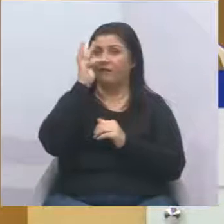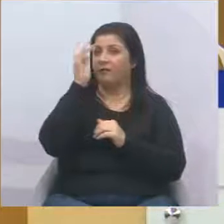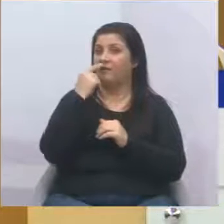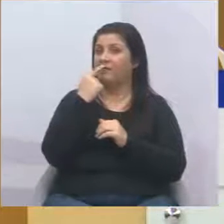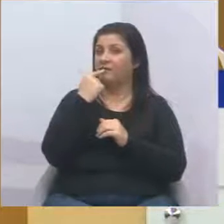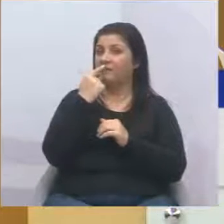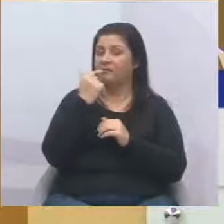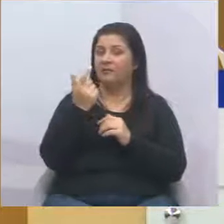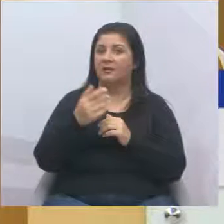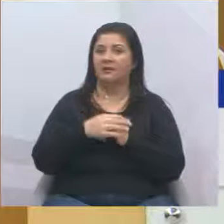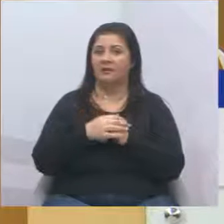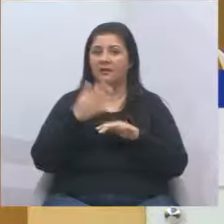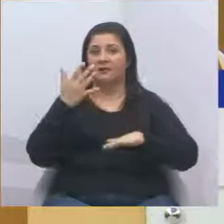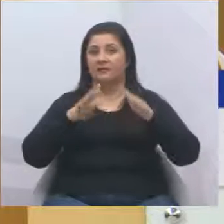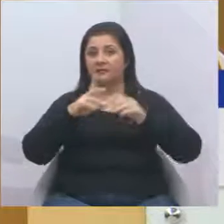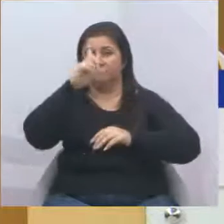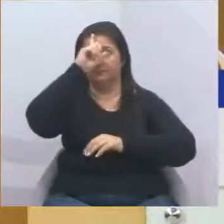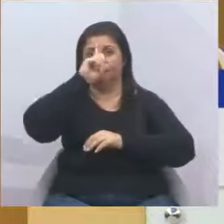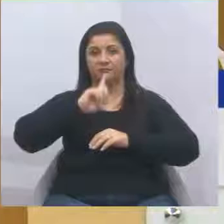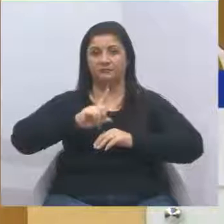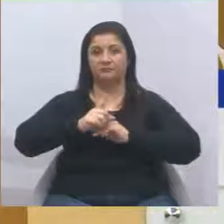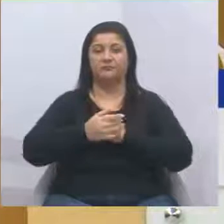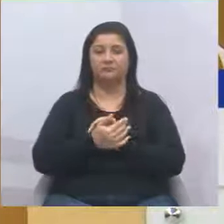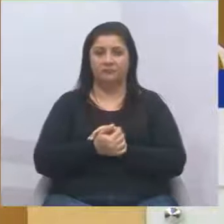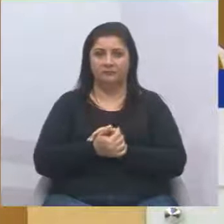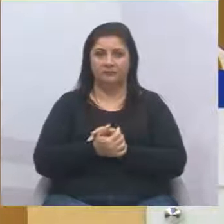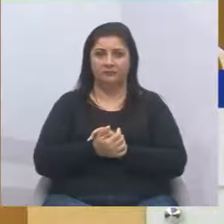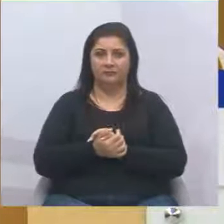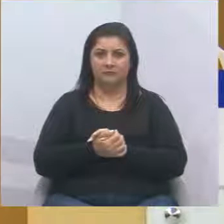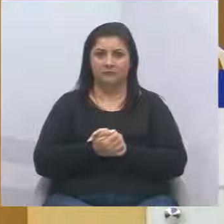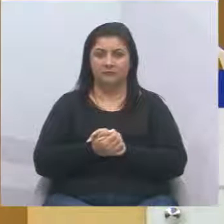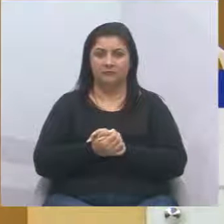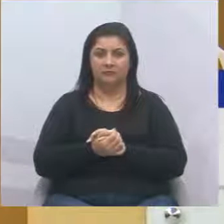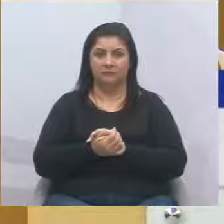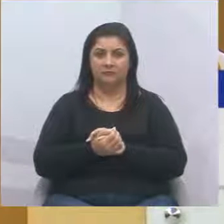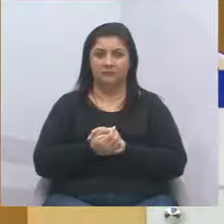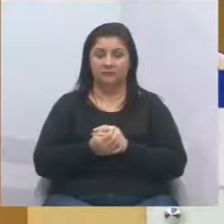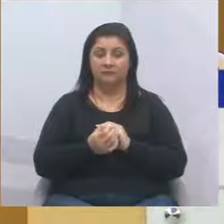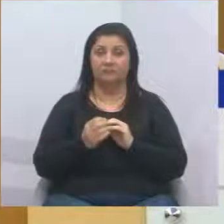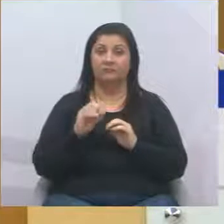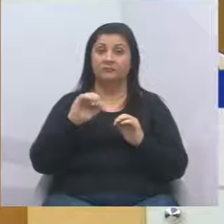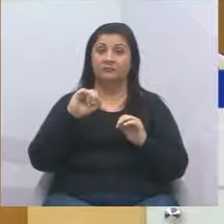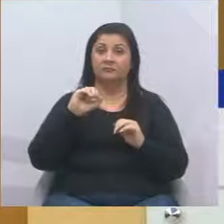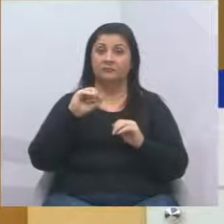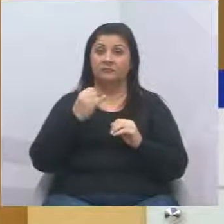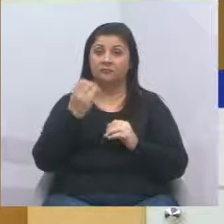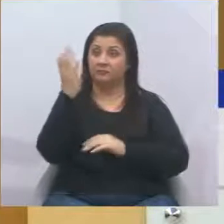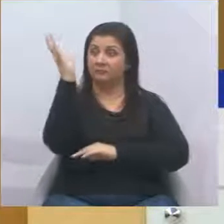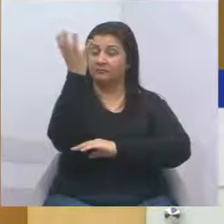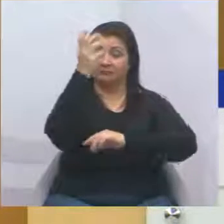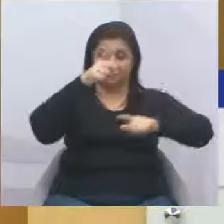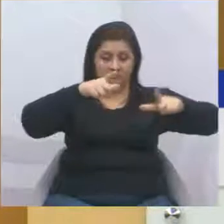mais raramente amarelas. Em condições favoráveis, a espécie é potencialmente